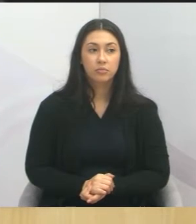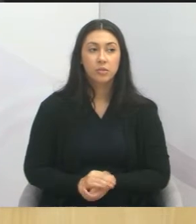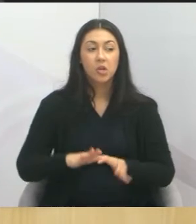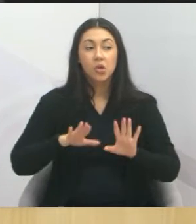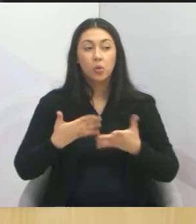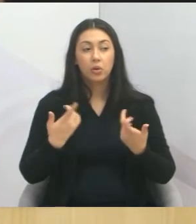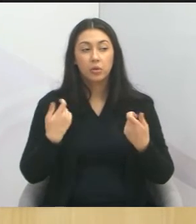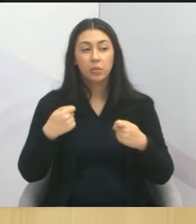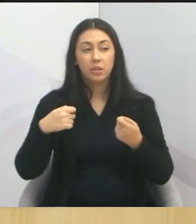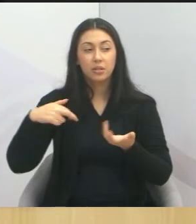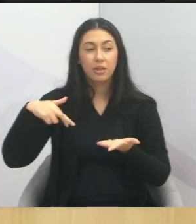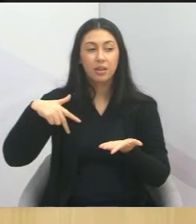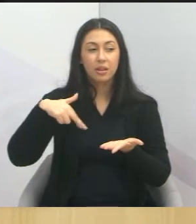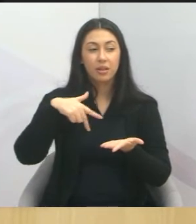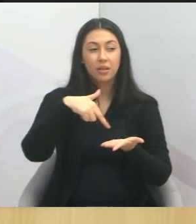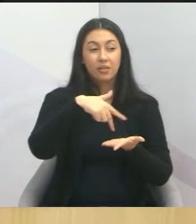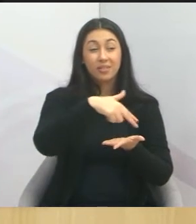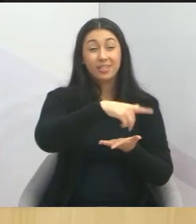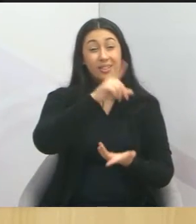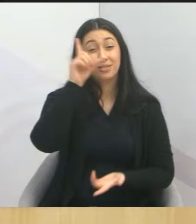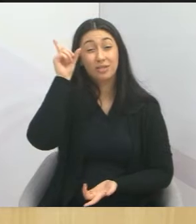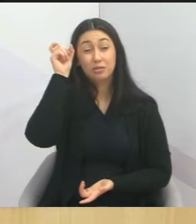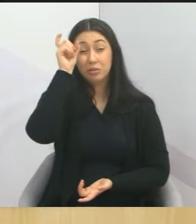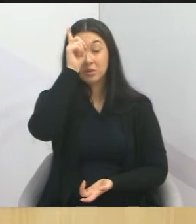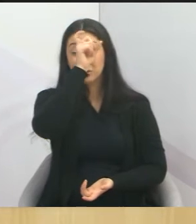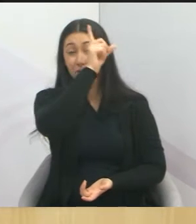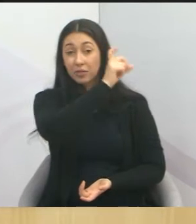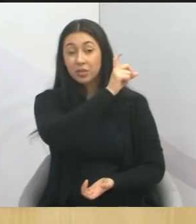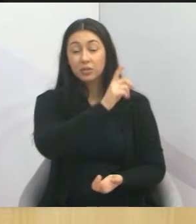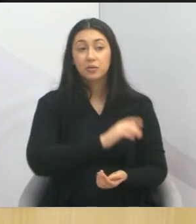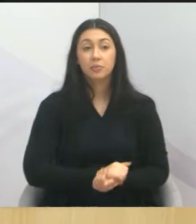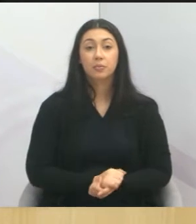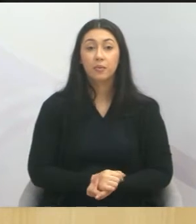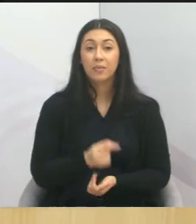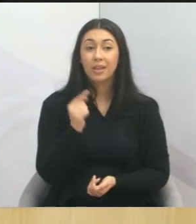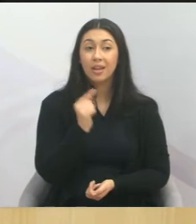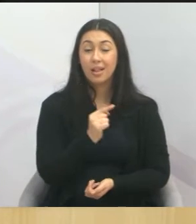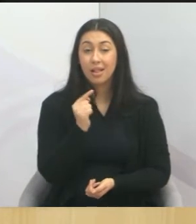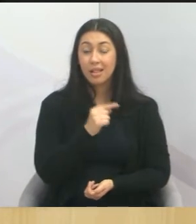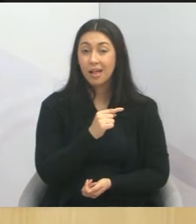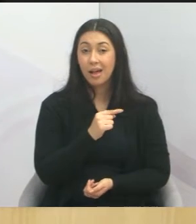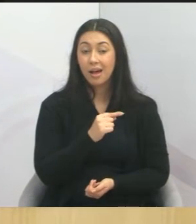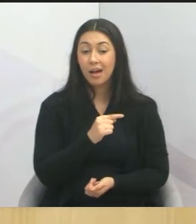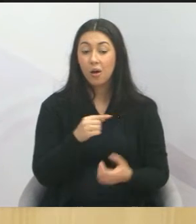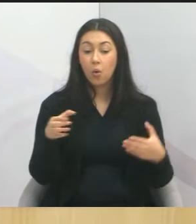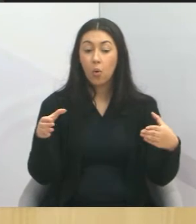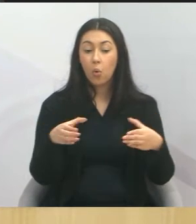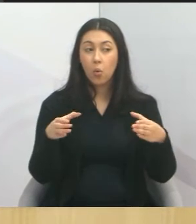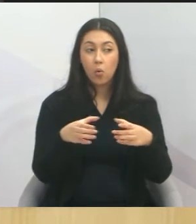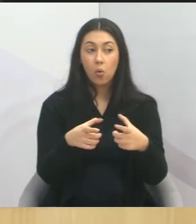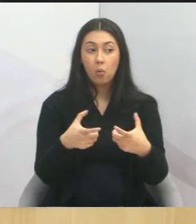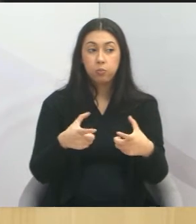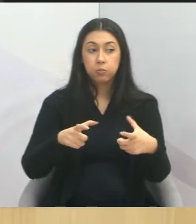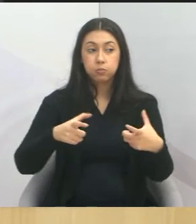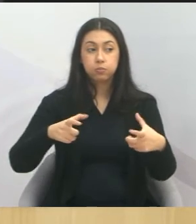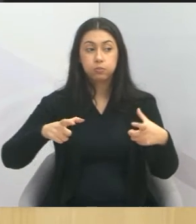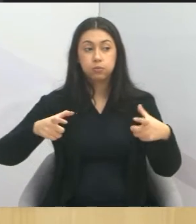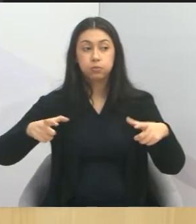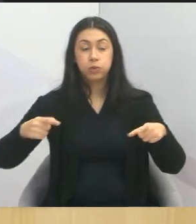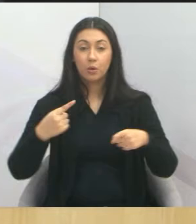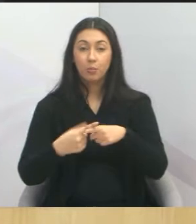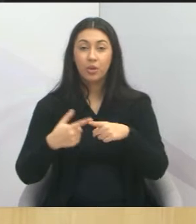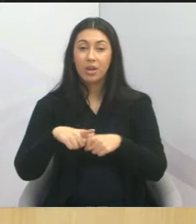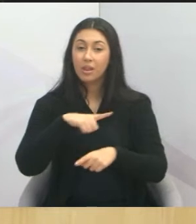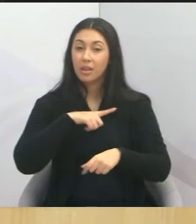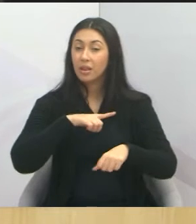travessia ep10 principal menos o horário de pico essa região está em crescente desenvolvimento com a chegada de